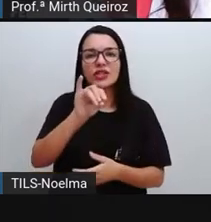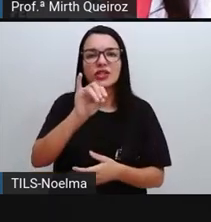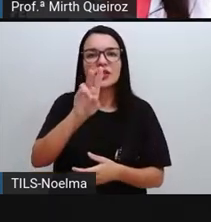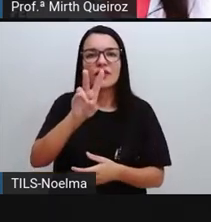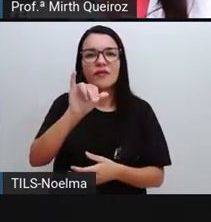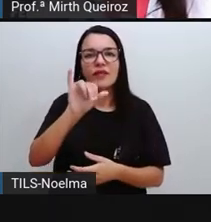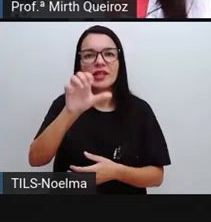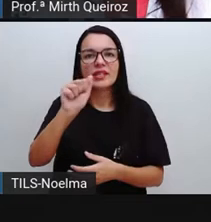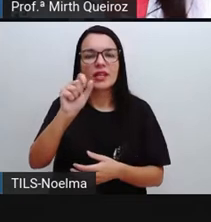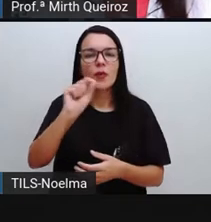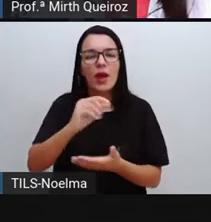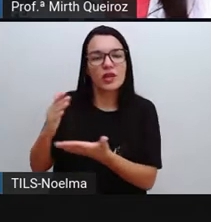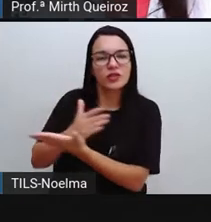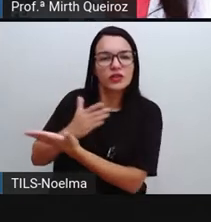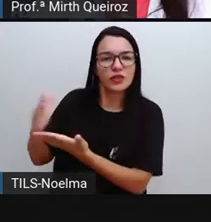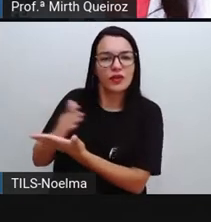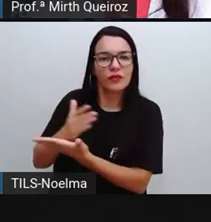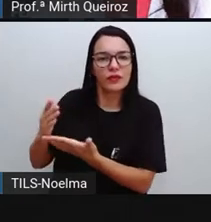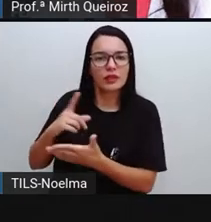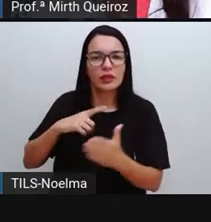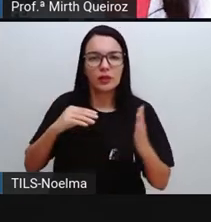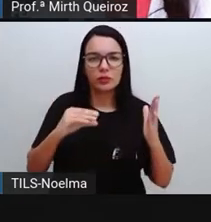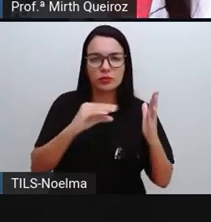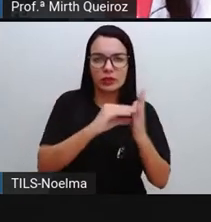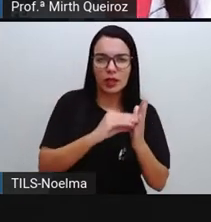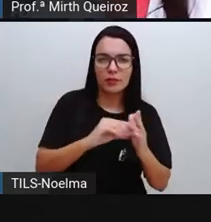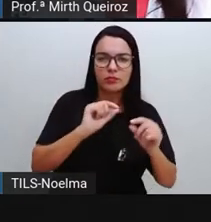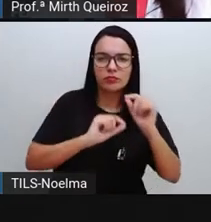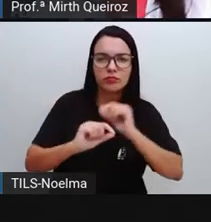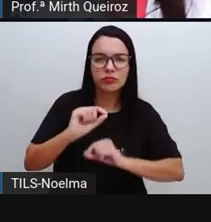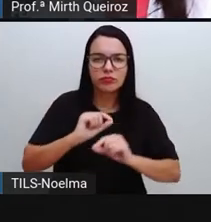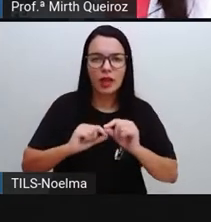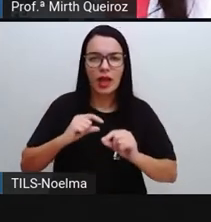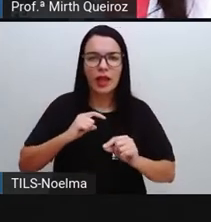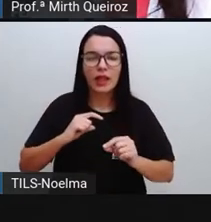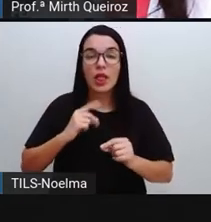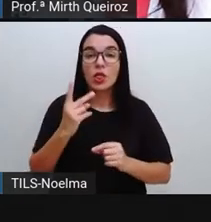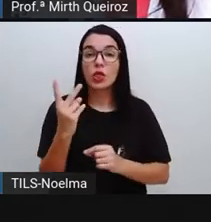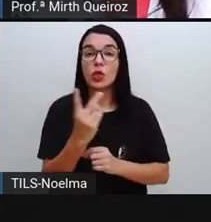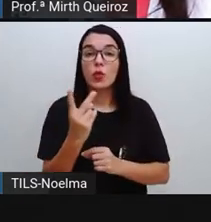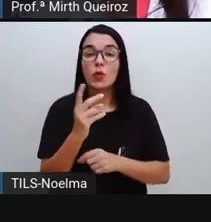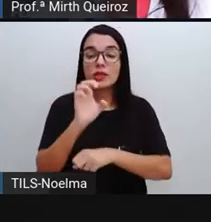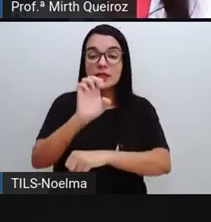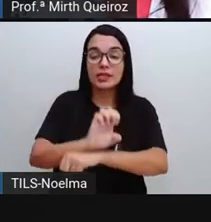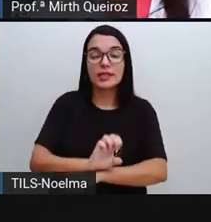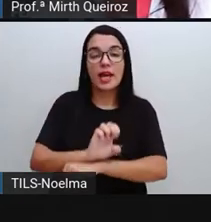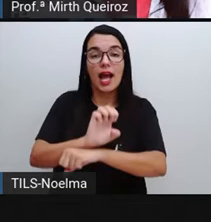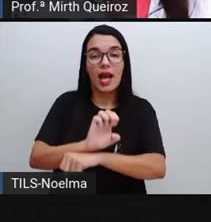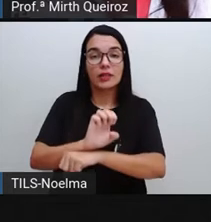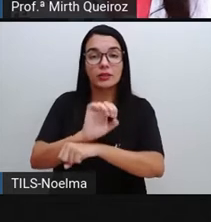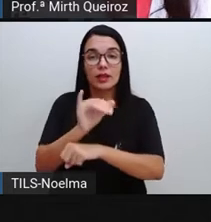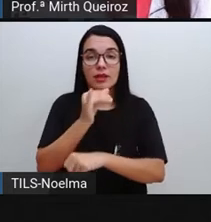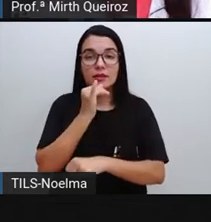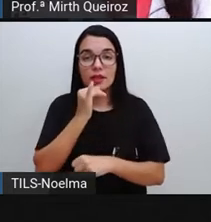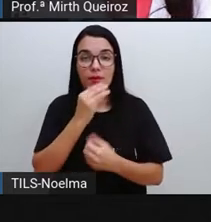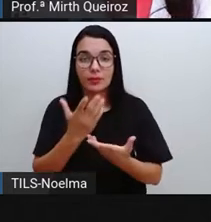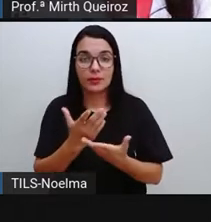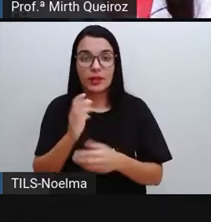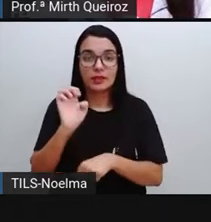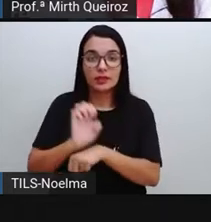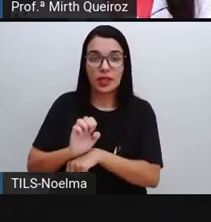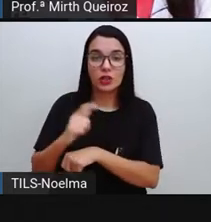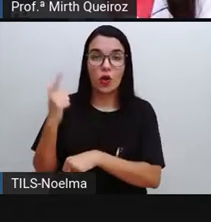é usado, ele é empregado para poder delimitar aí os estados, dois estados, né? Como, por exemplo,